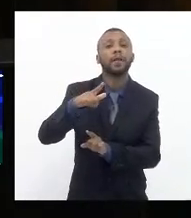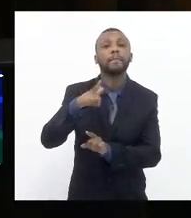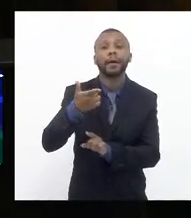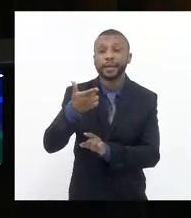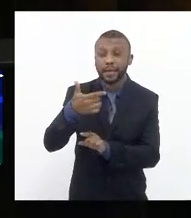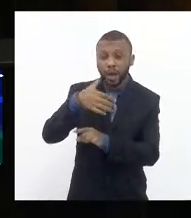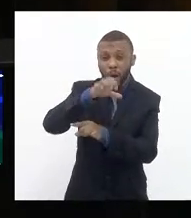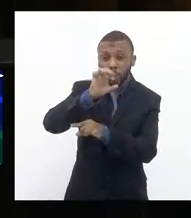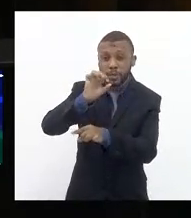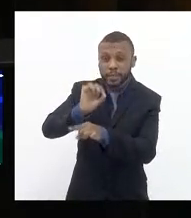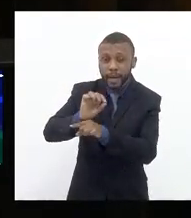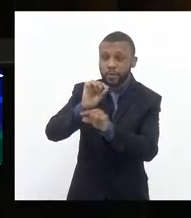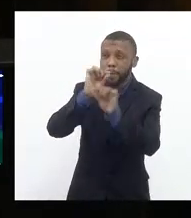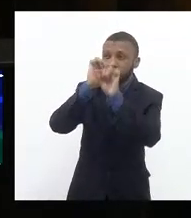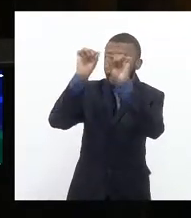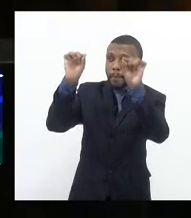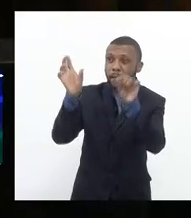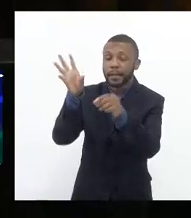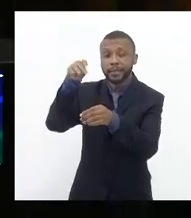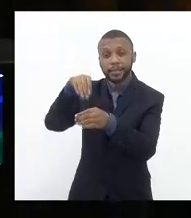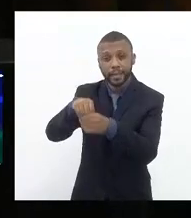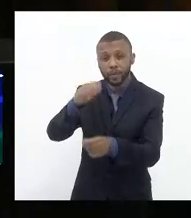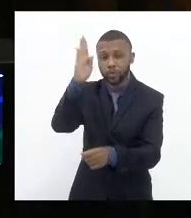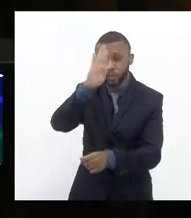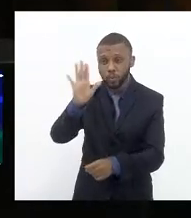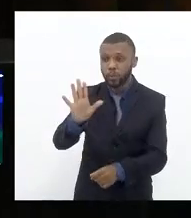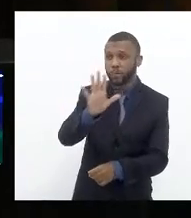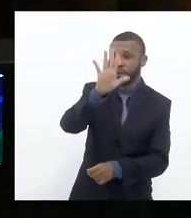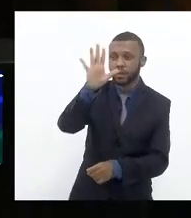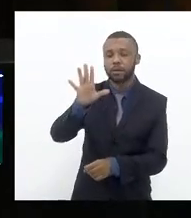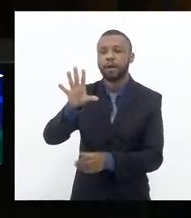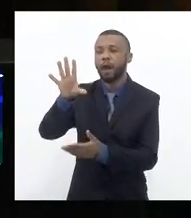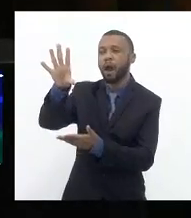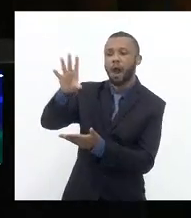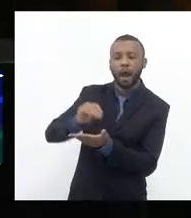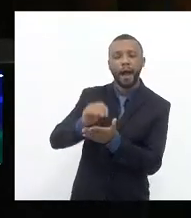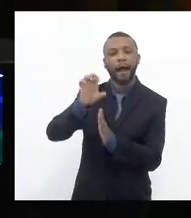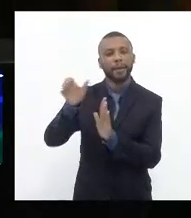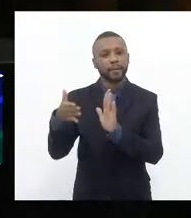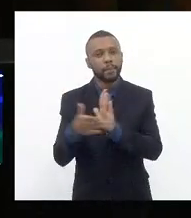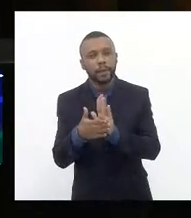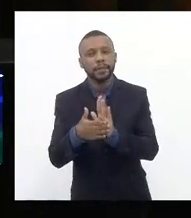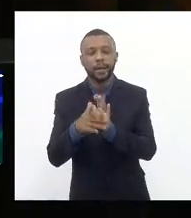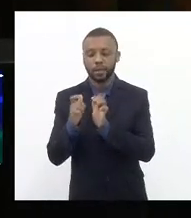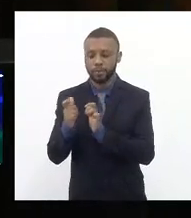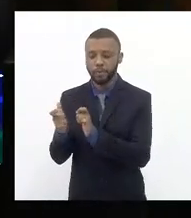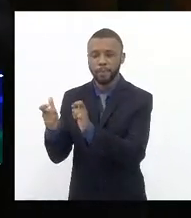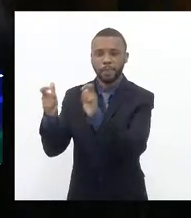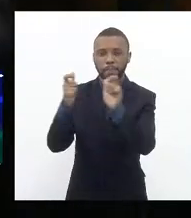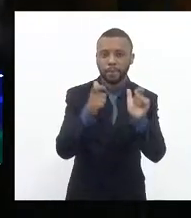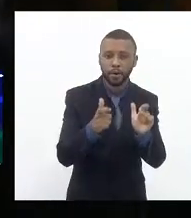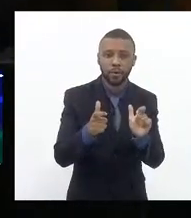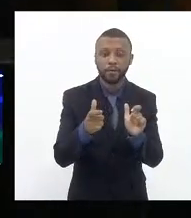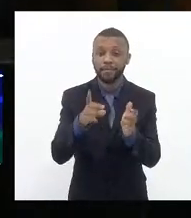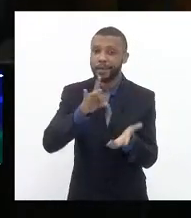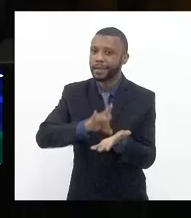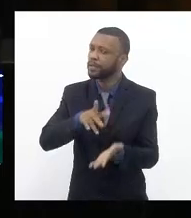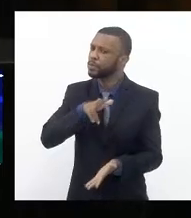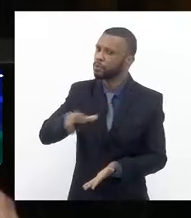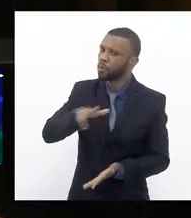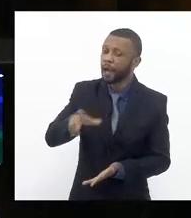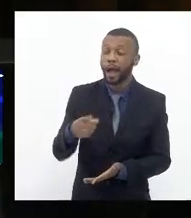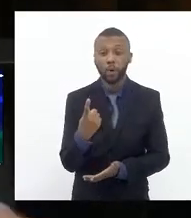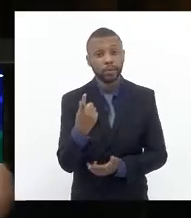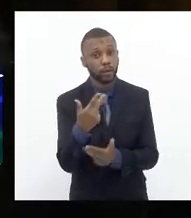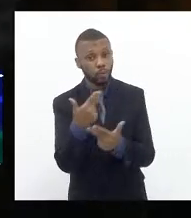federados subnacionais repliquem essa emenda nos seus territórios. Não é verdade. A única coisa que, de fato, está sendo